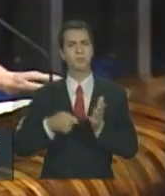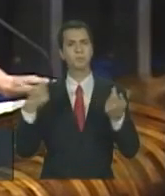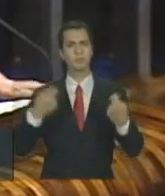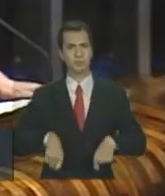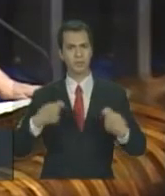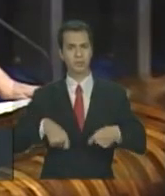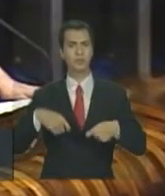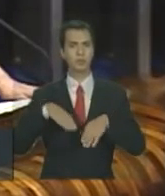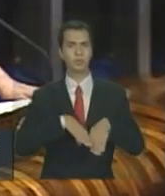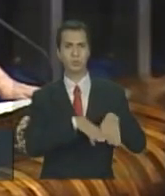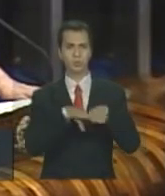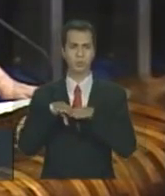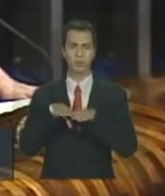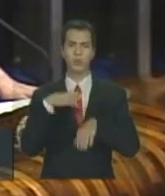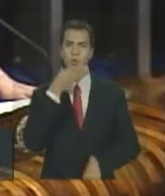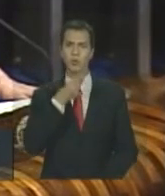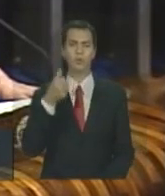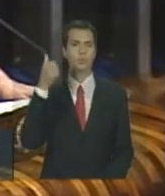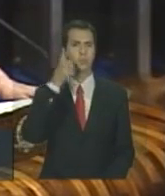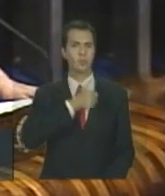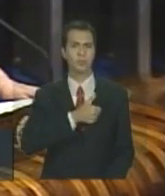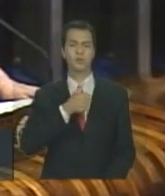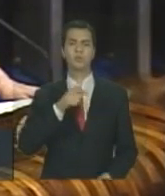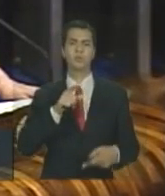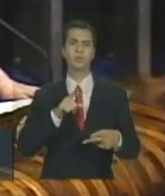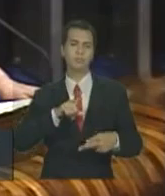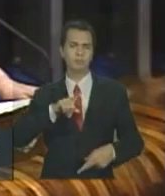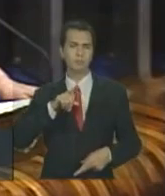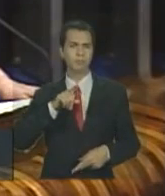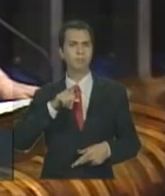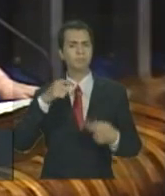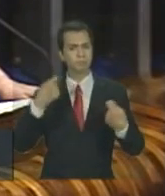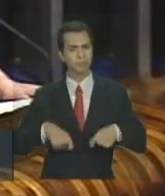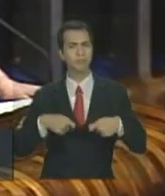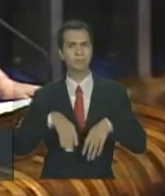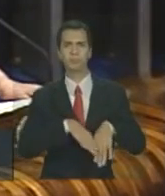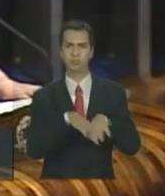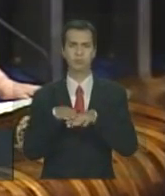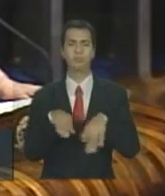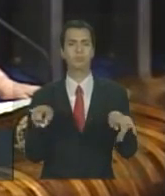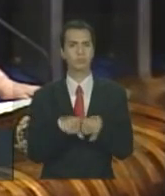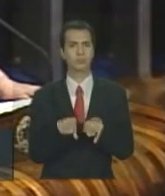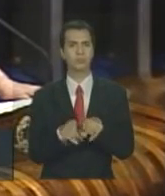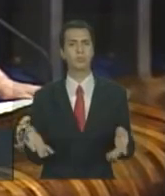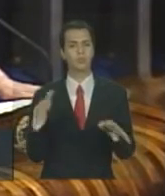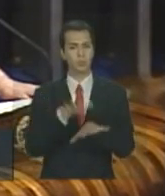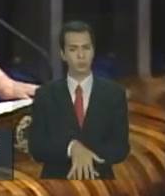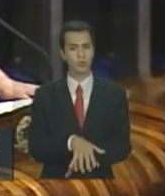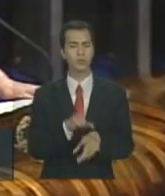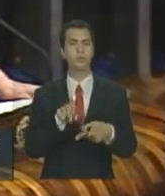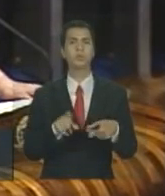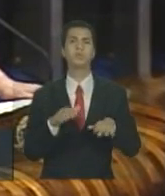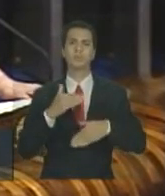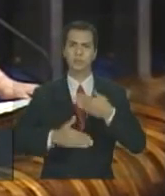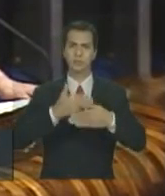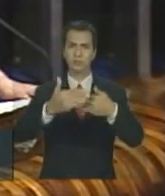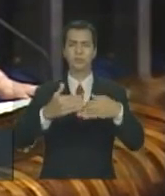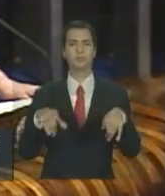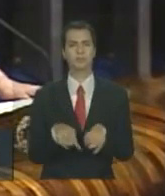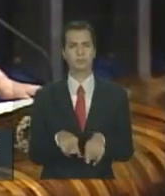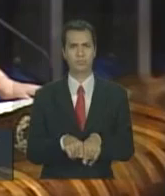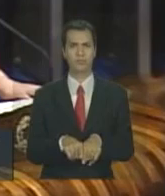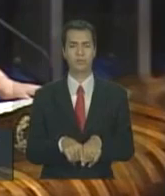igualdade no que se refere a homens e mulheres, igualdade de oportunidades, de inclusão social e de desenvolvimento.